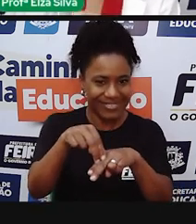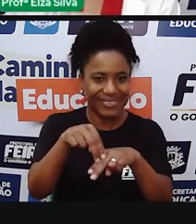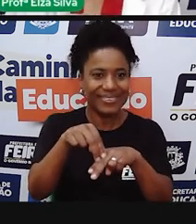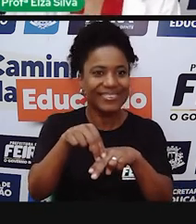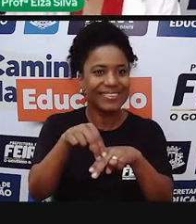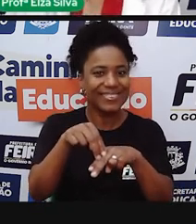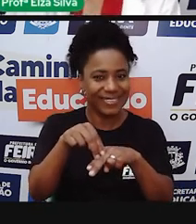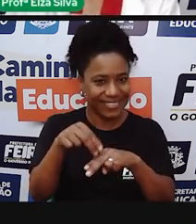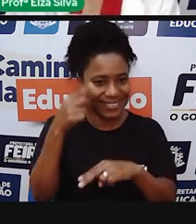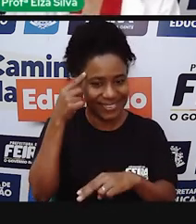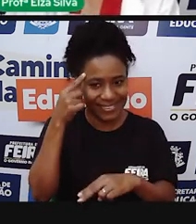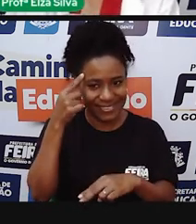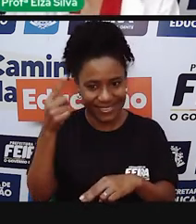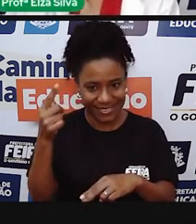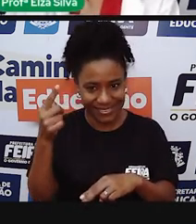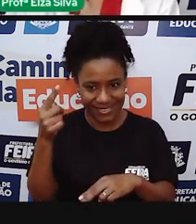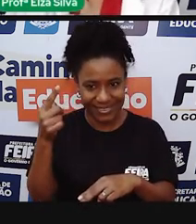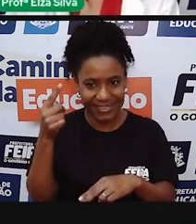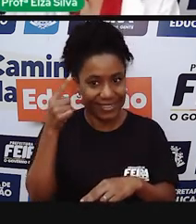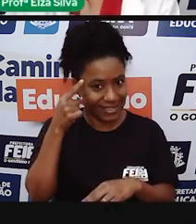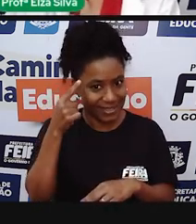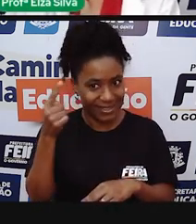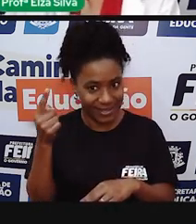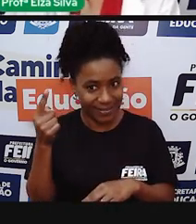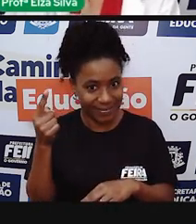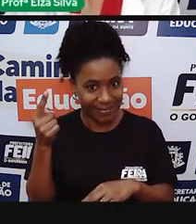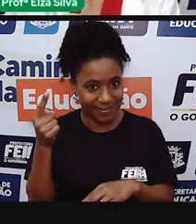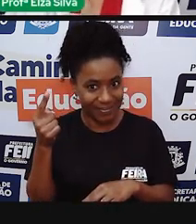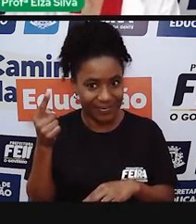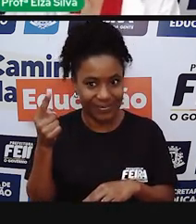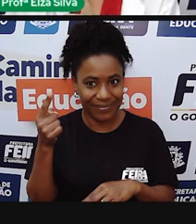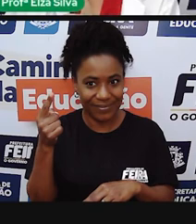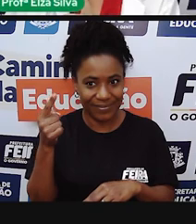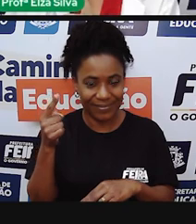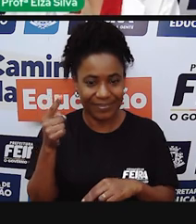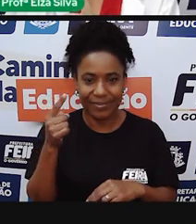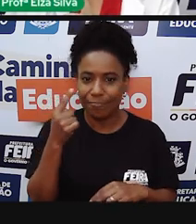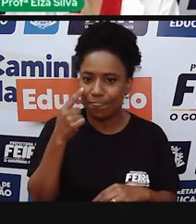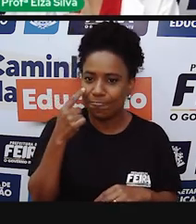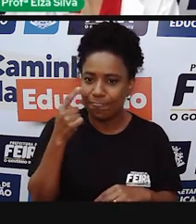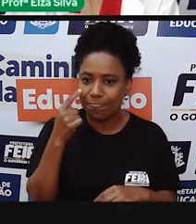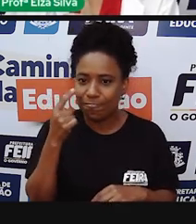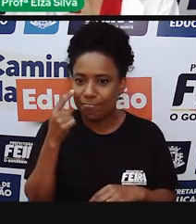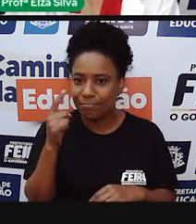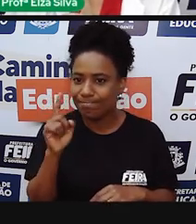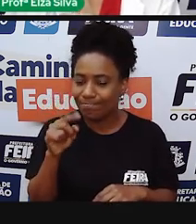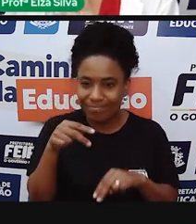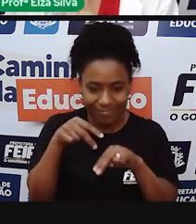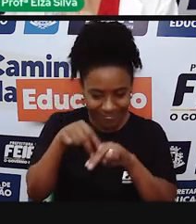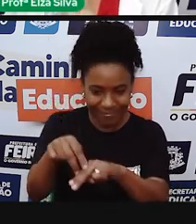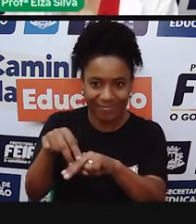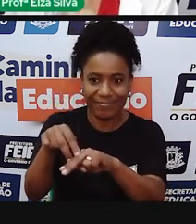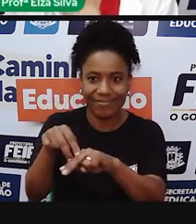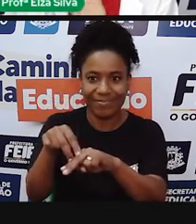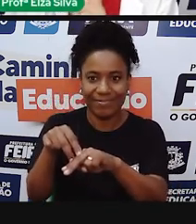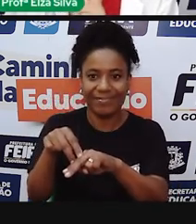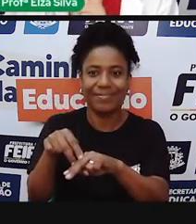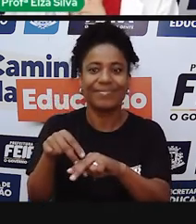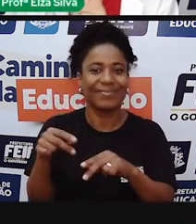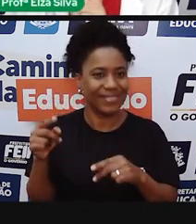Então, nós encontramos a imagem. Será que ela está aqui? No. Skateboard. Ok,